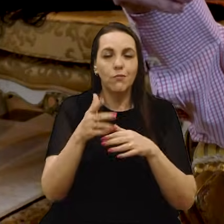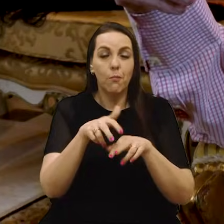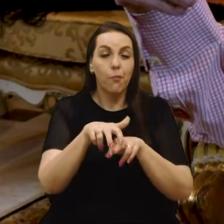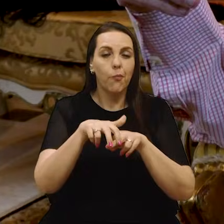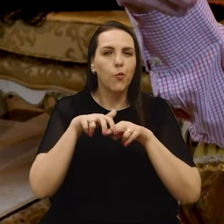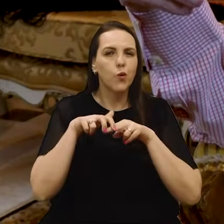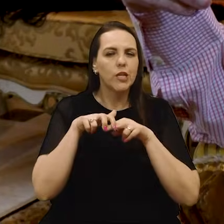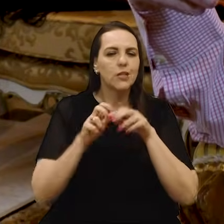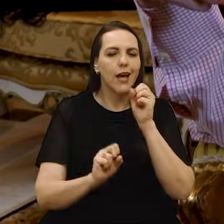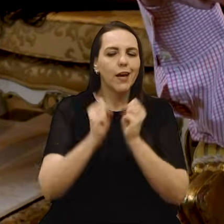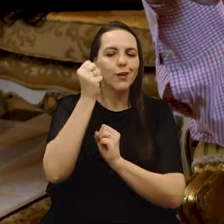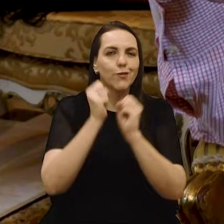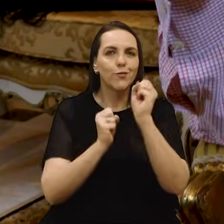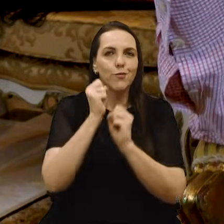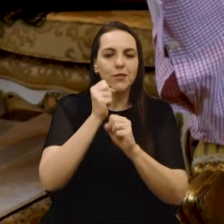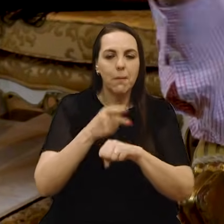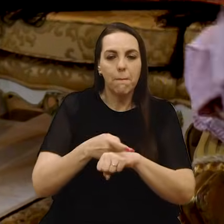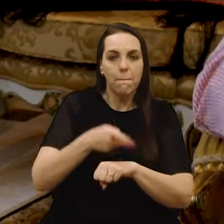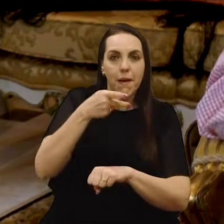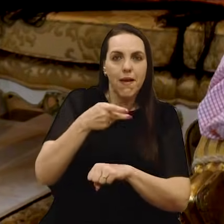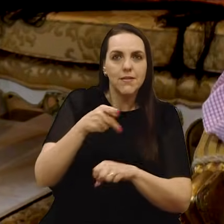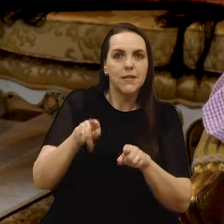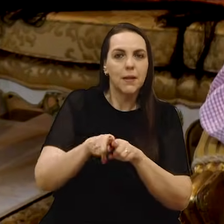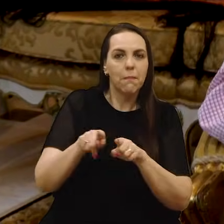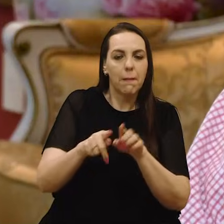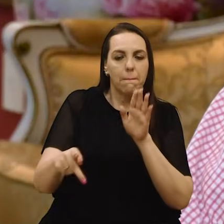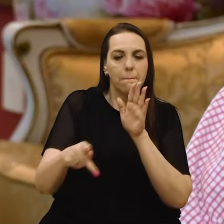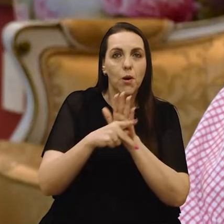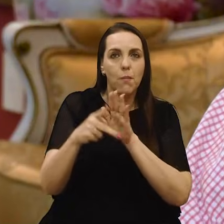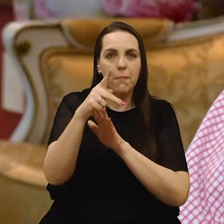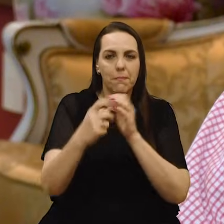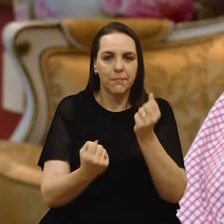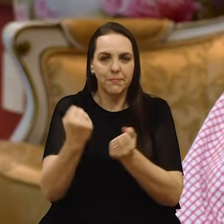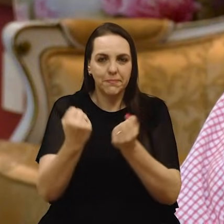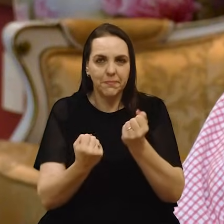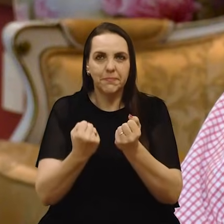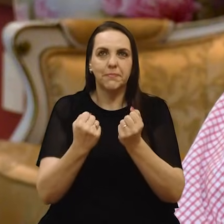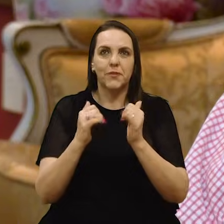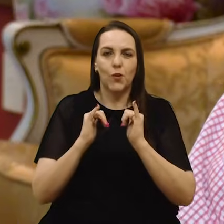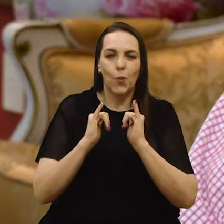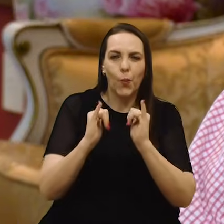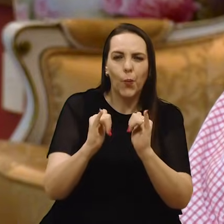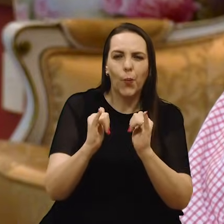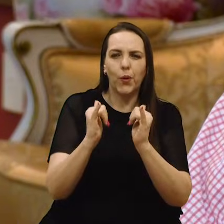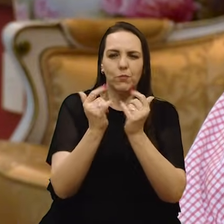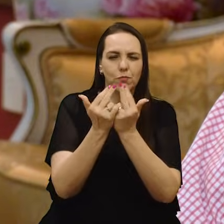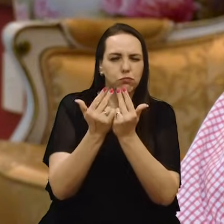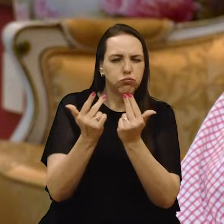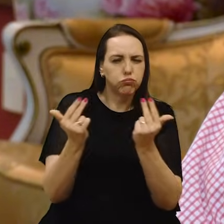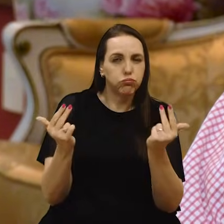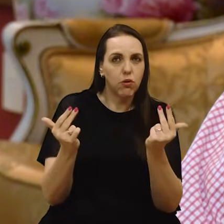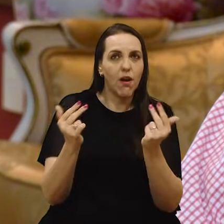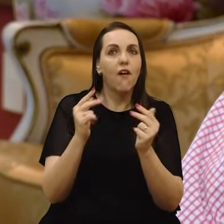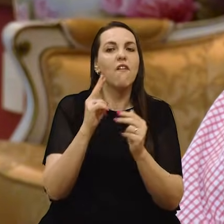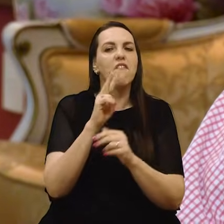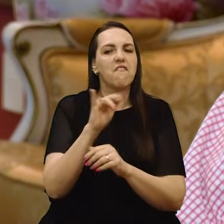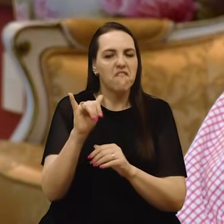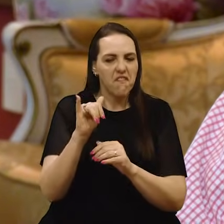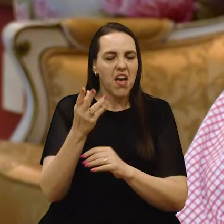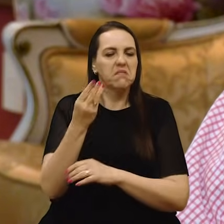e, por isso, toda a indústria de autopeças, toda a indústria de veículos vai